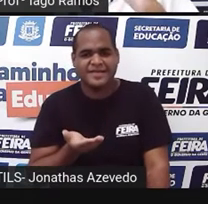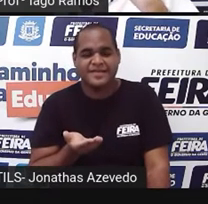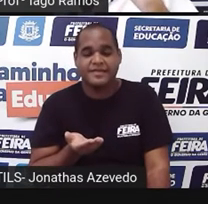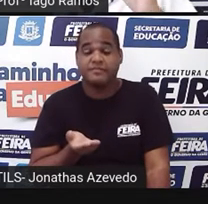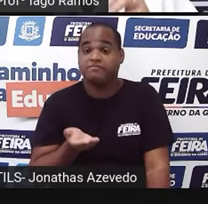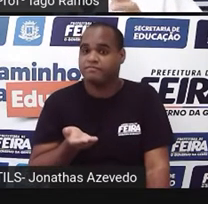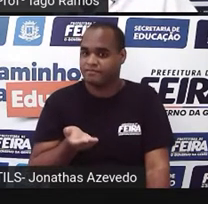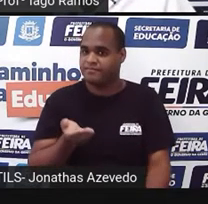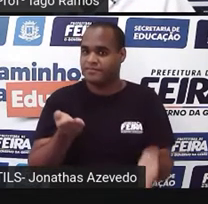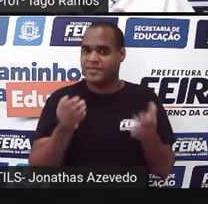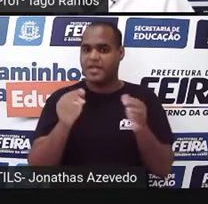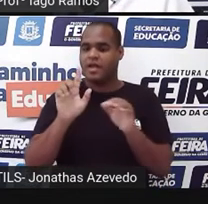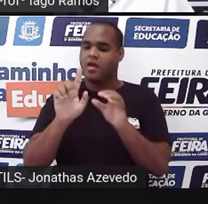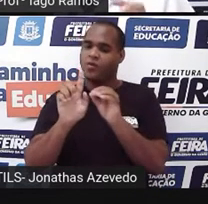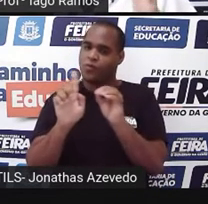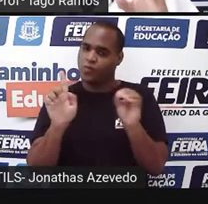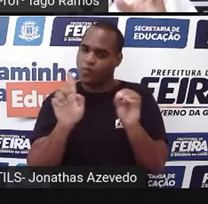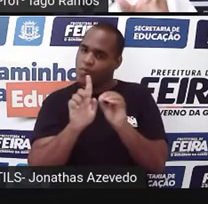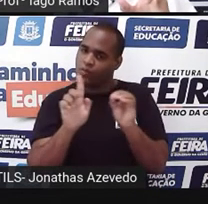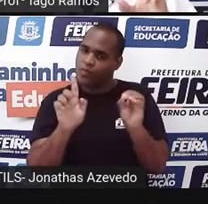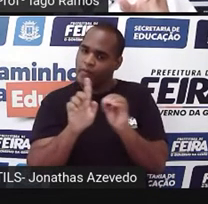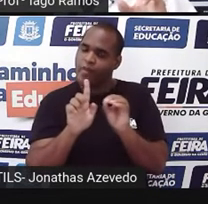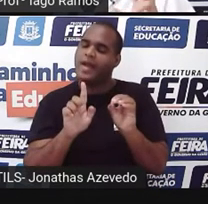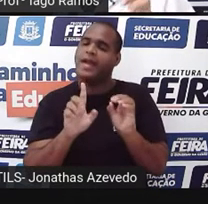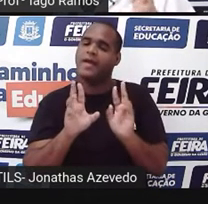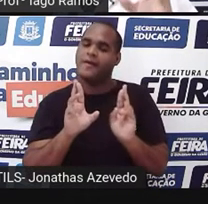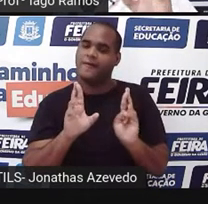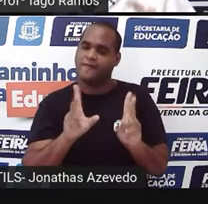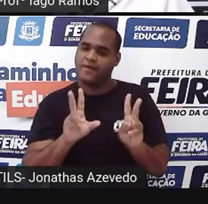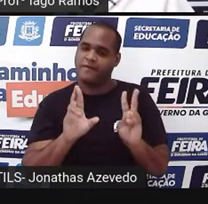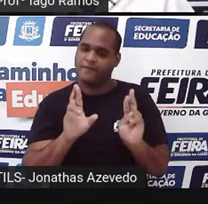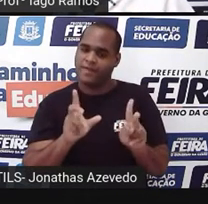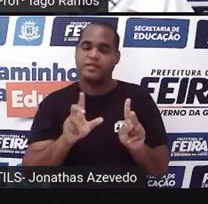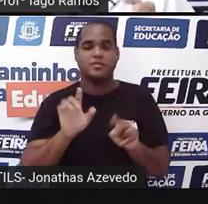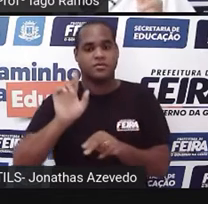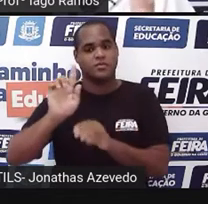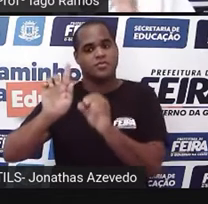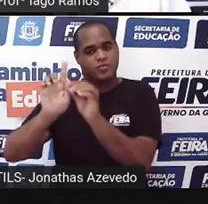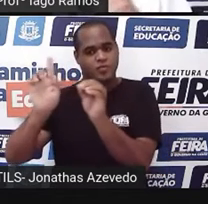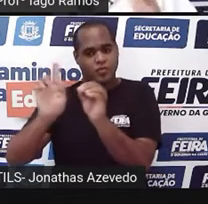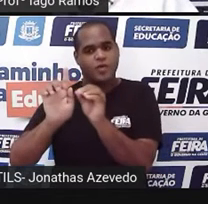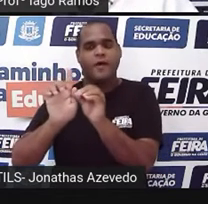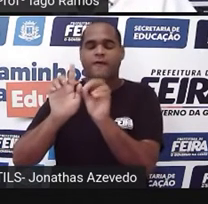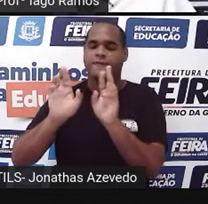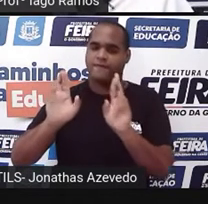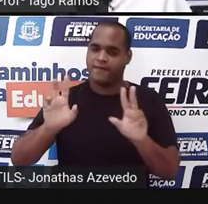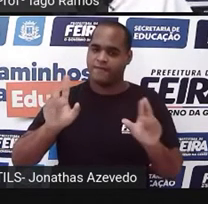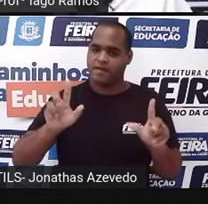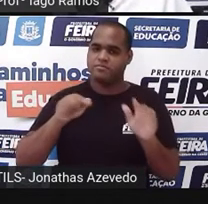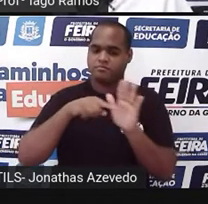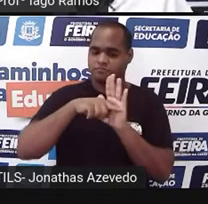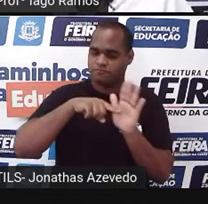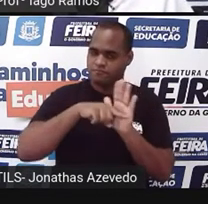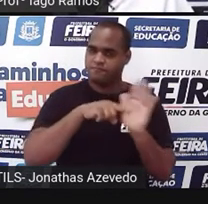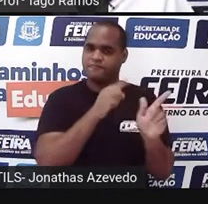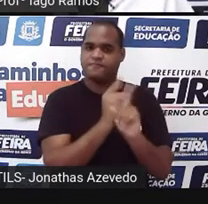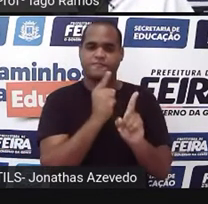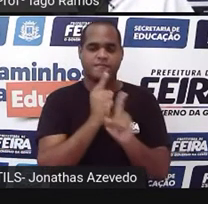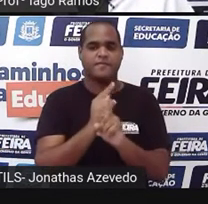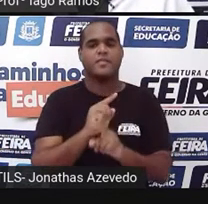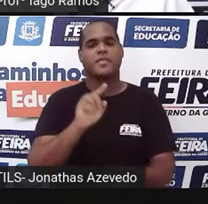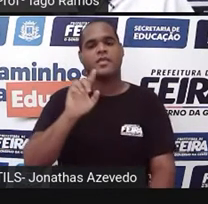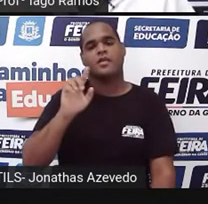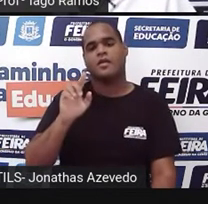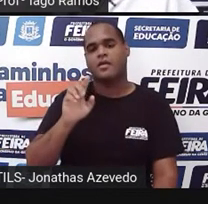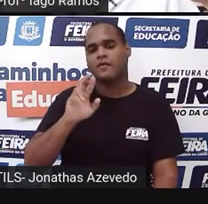é bom a Google né esse essa plataforma de pesquisas Google a plataforma de Pesquisas né